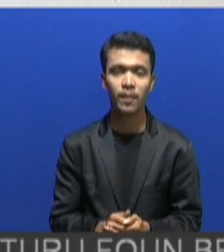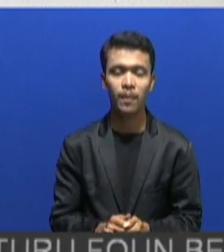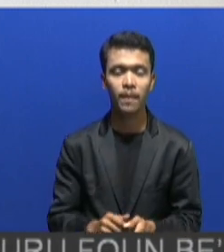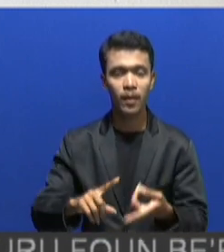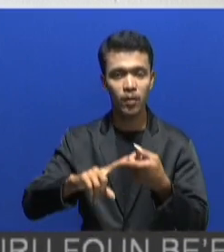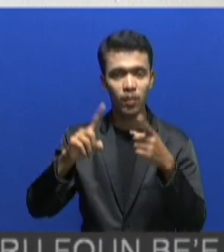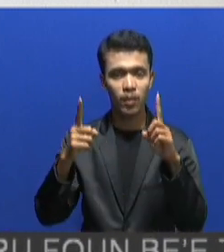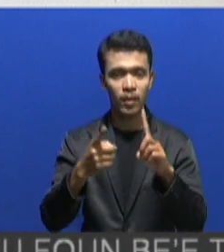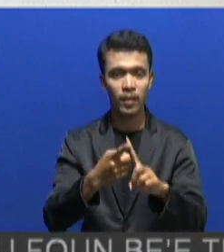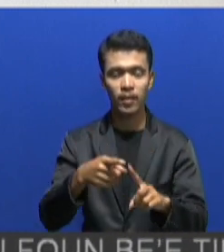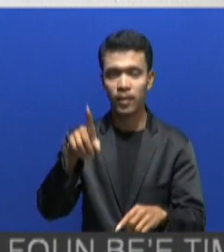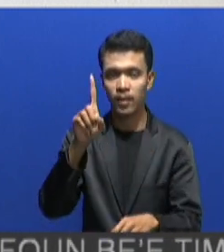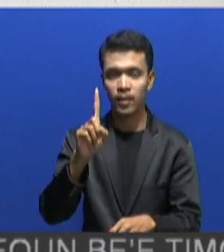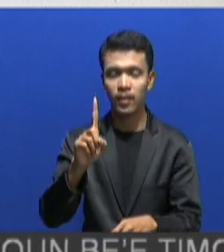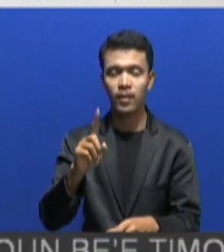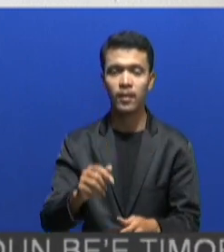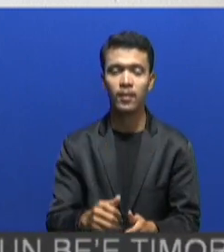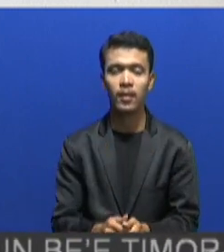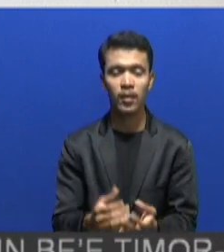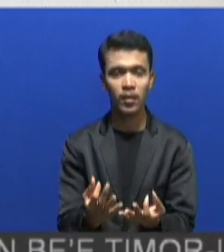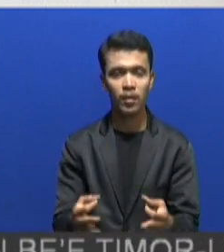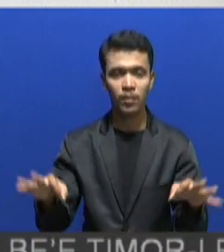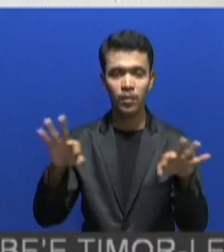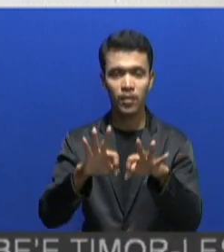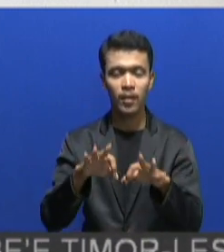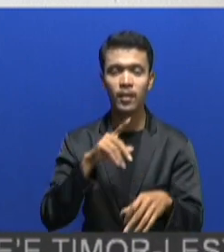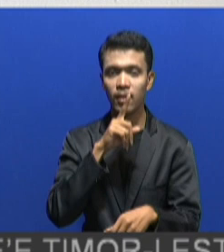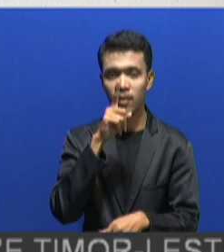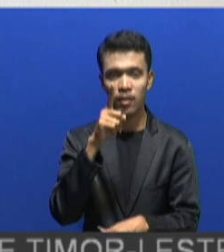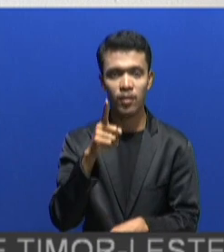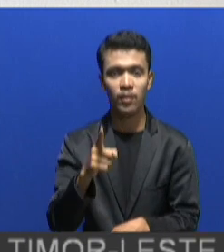maluk ida mak parte importante tebes,